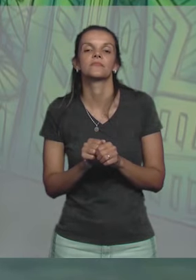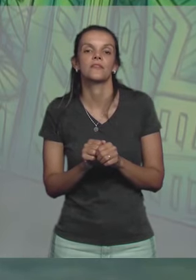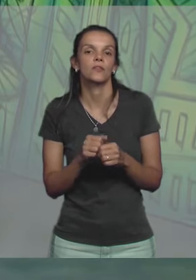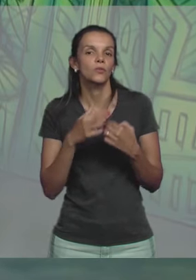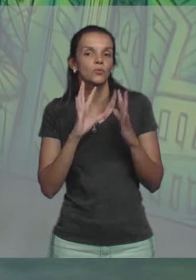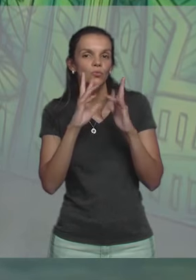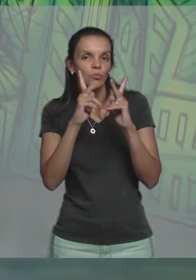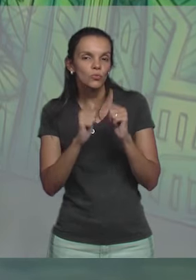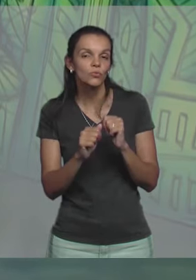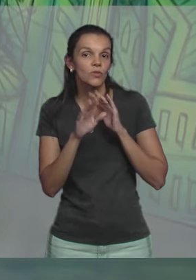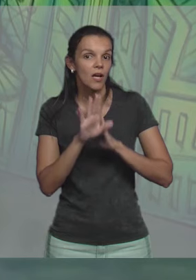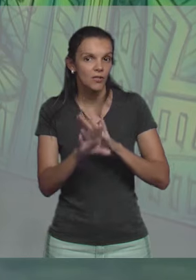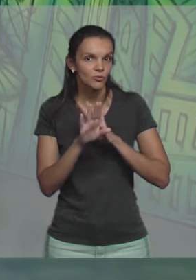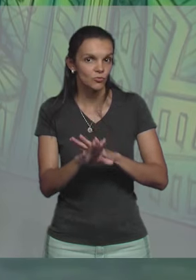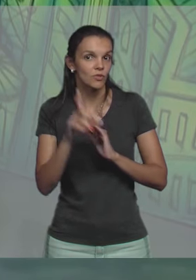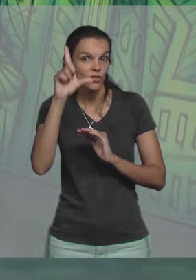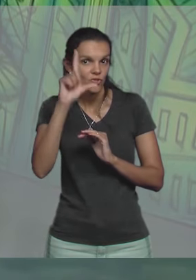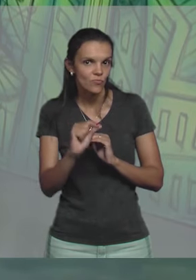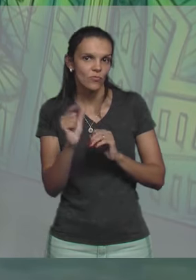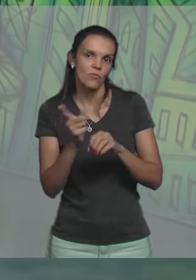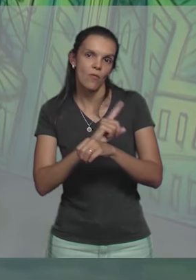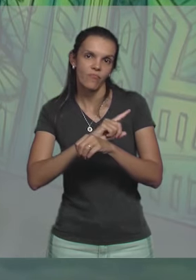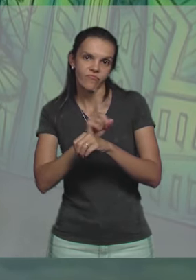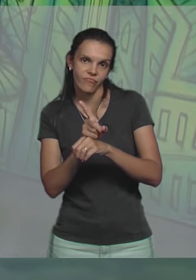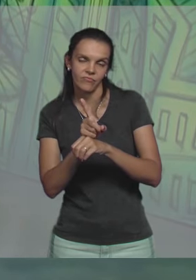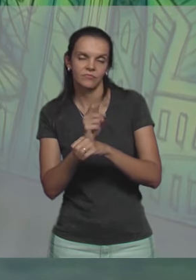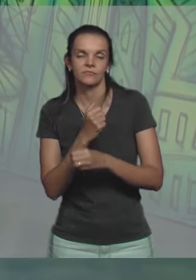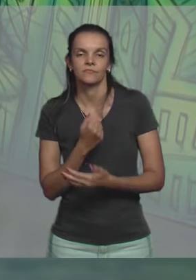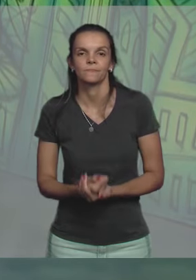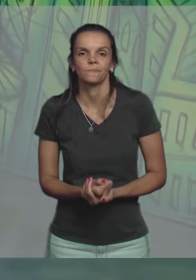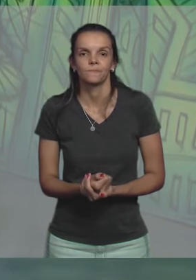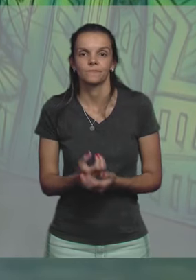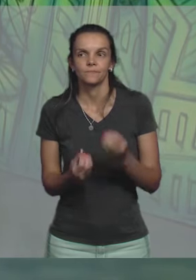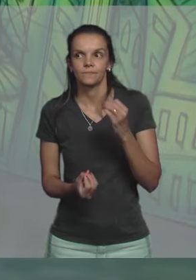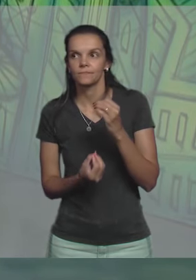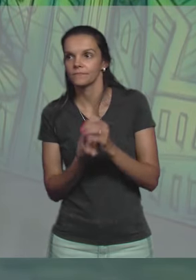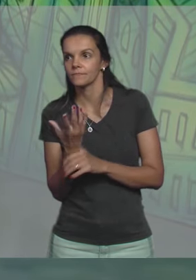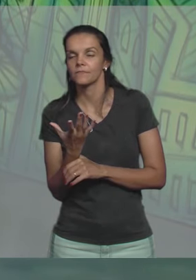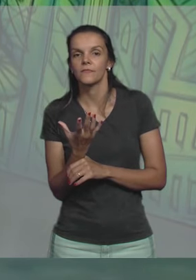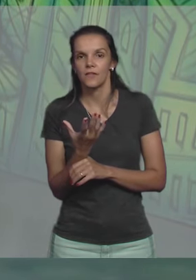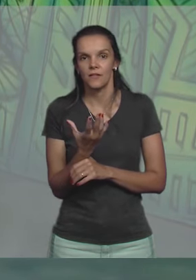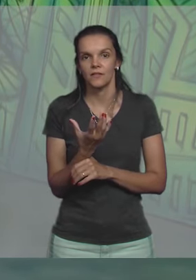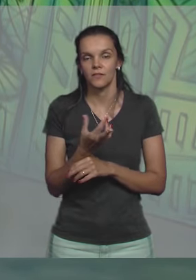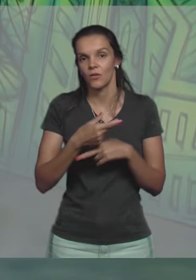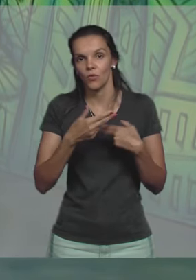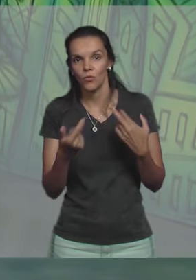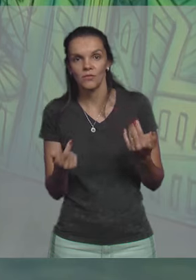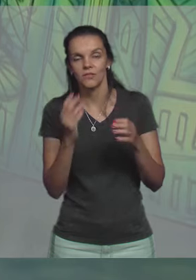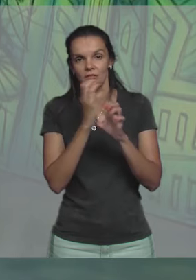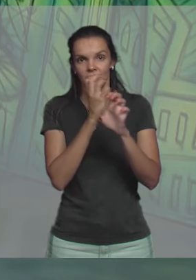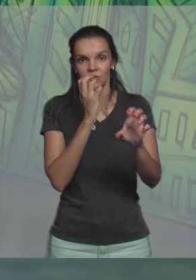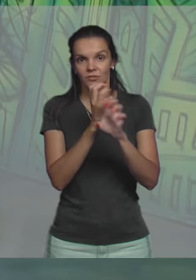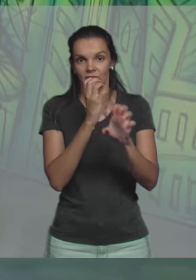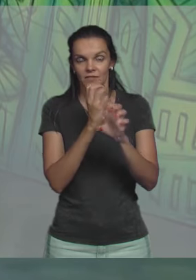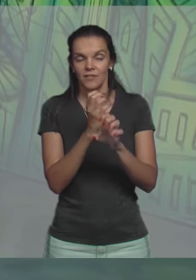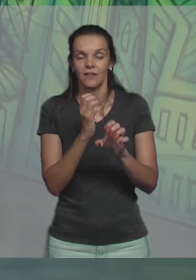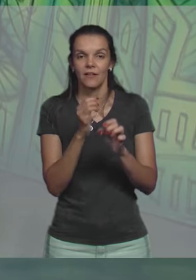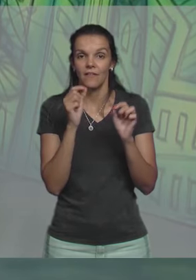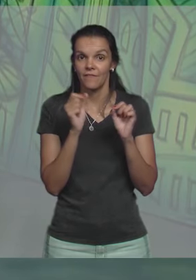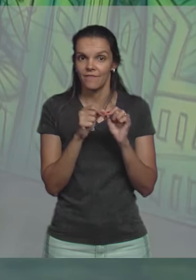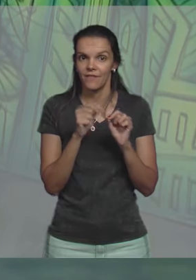em travessia de pedestre, por exemplo, pode ser um outro mecanismo, né? A criação de almofadas. Tem uma série de recursos que a engenharia tem hoje